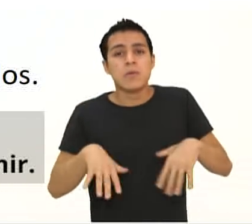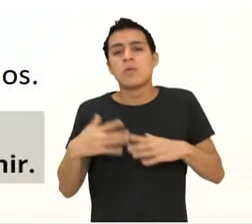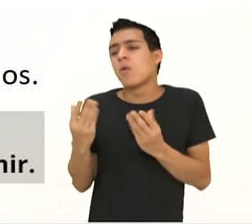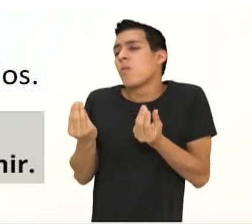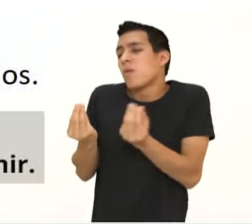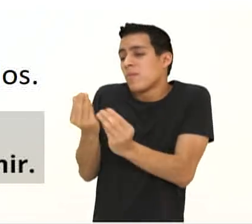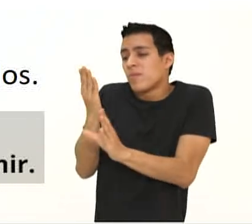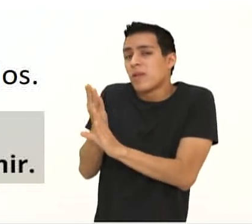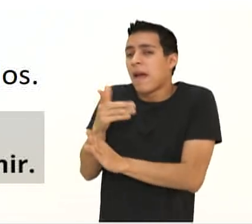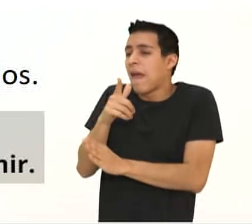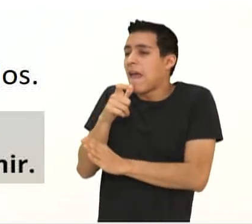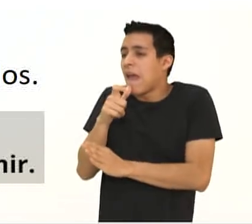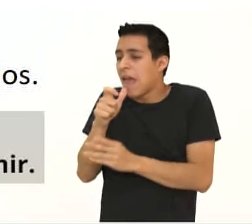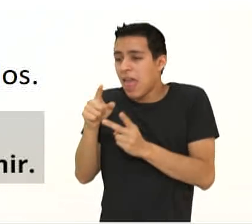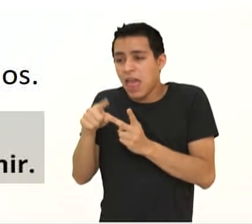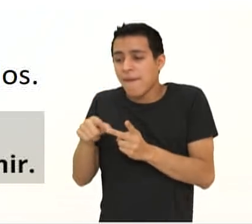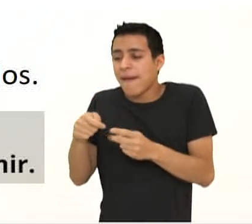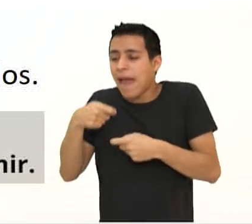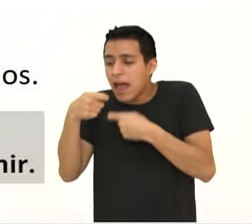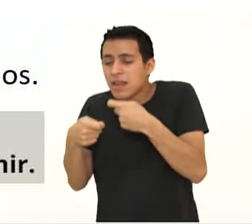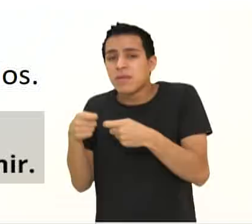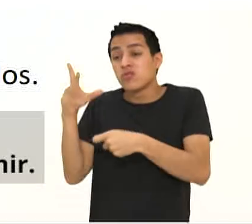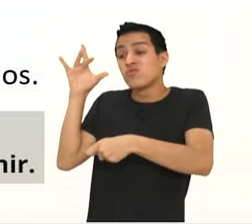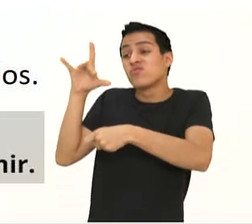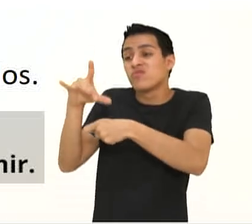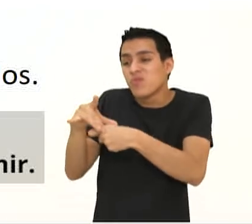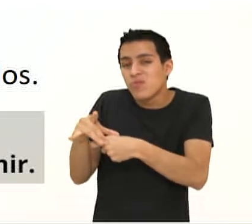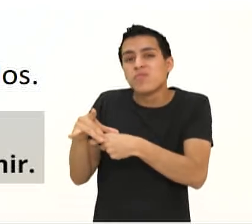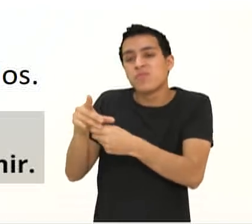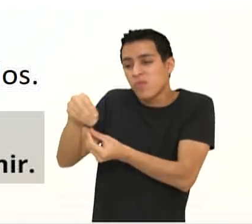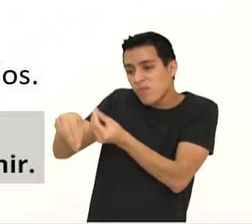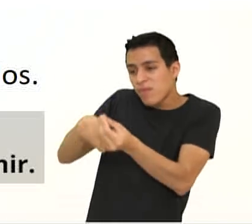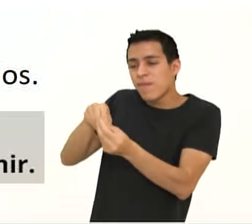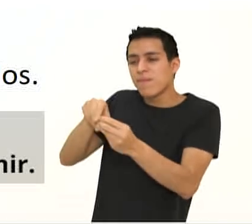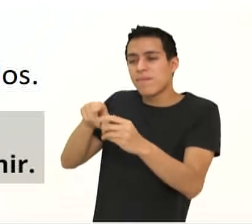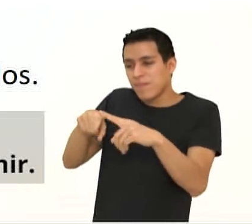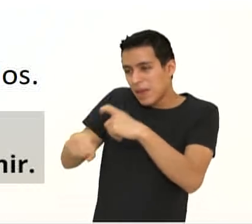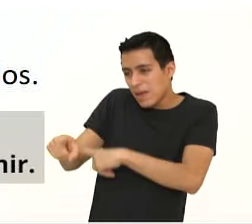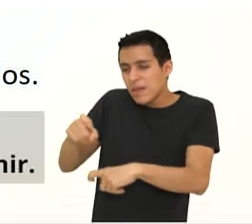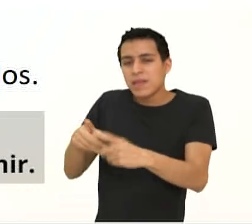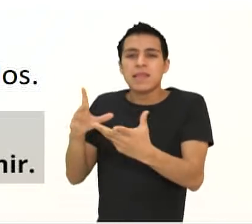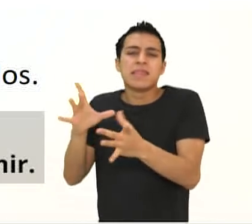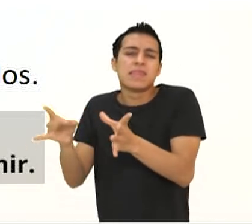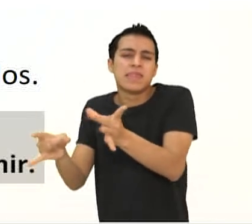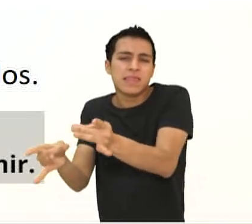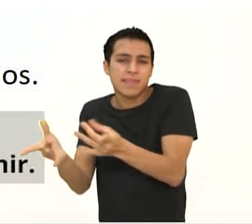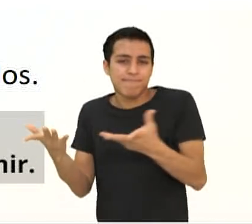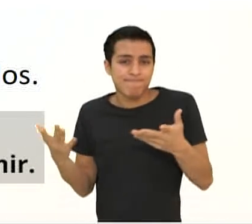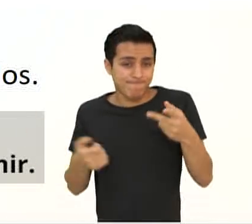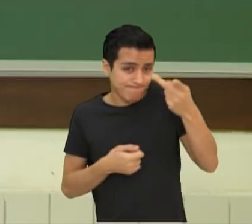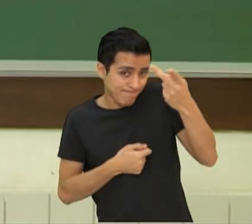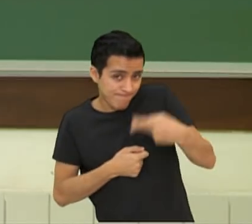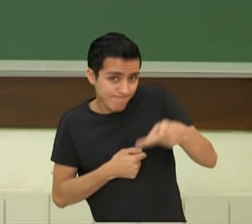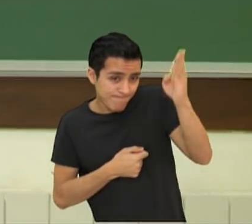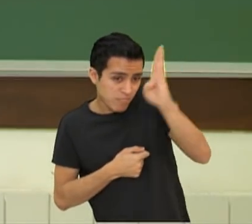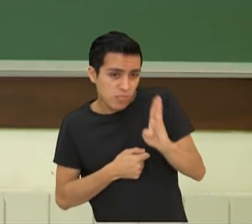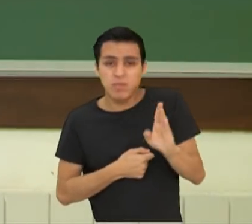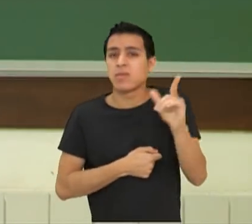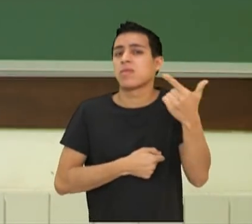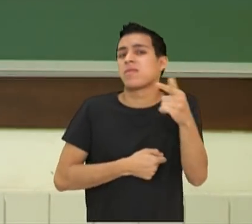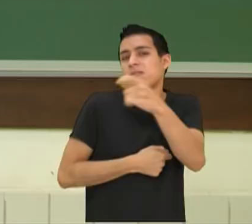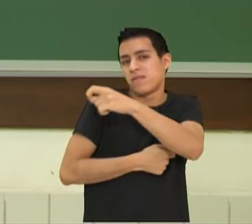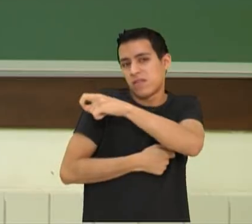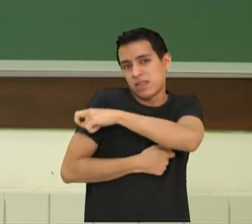por água e alimentos contaminados com a bactéria. No Brasil, nós não temos a